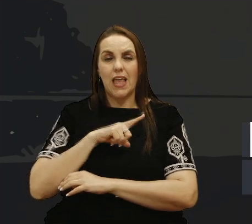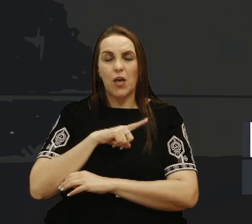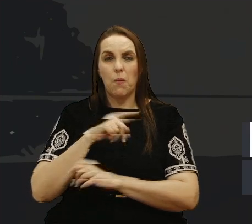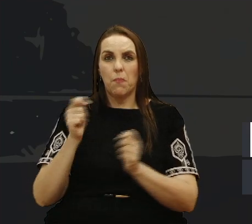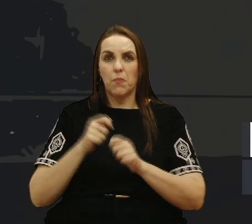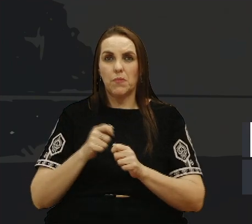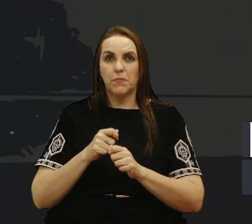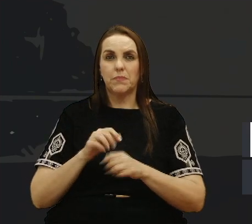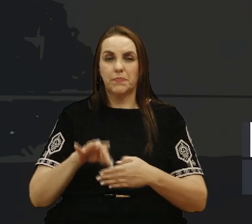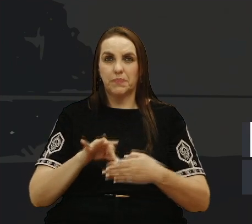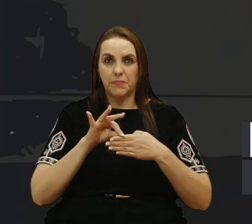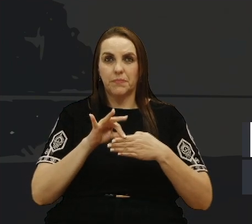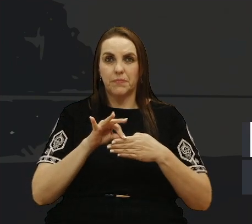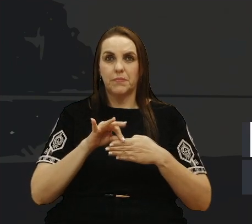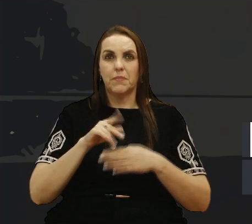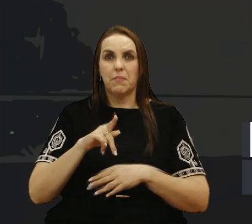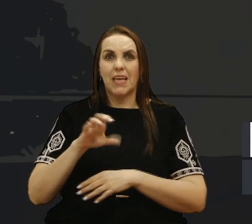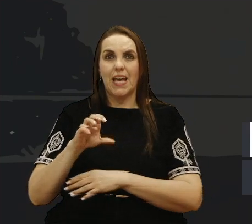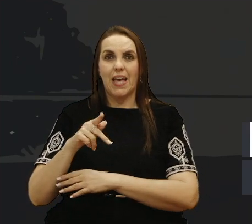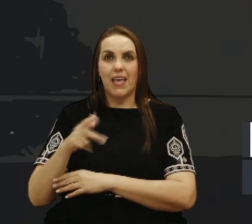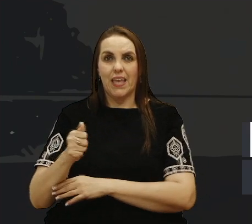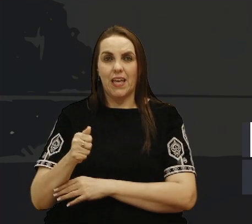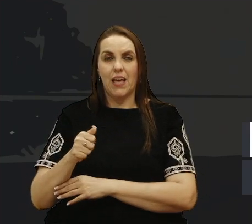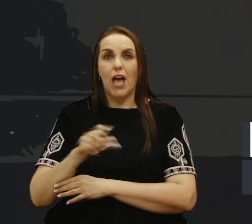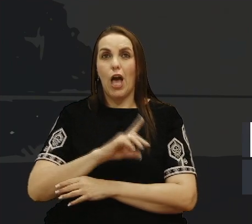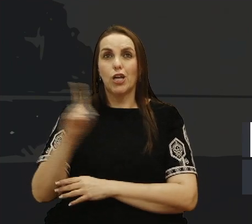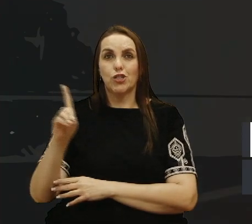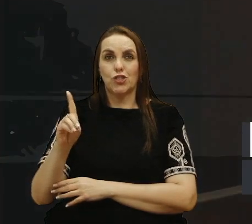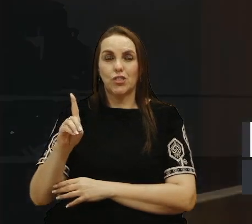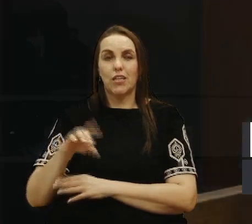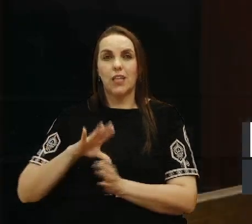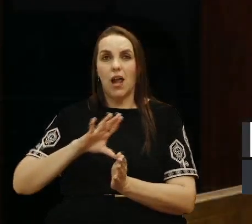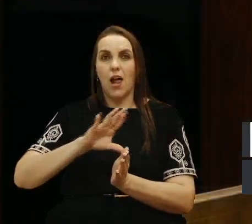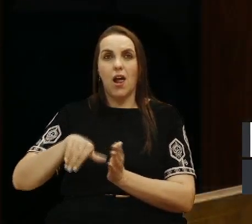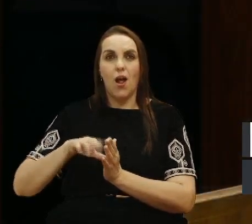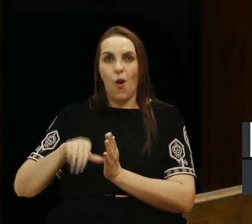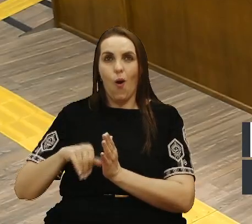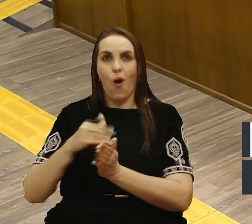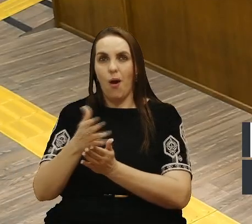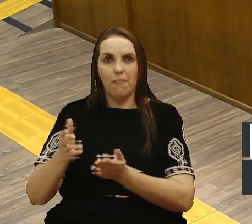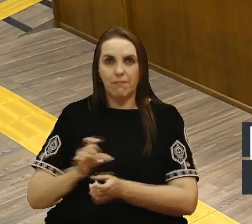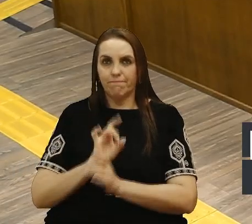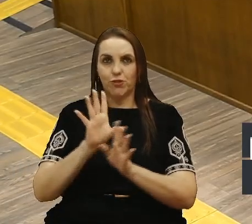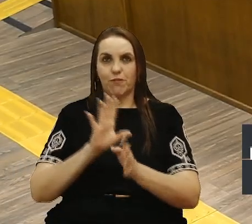picanha, e a direita tem como proteína o roubalo. Muito obrigado. Um abraço.